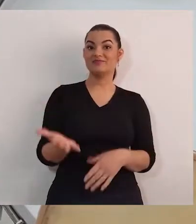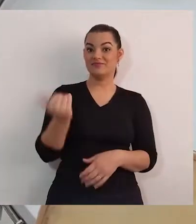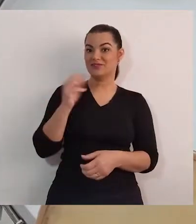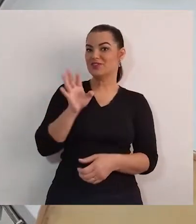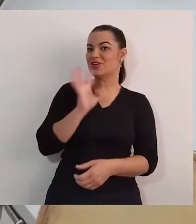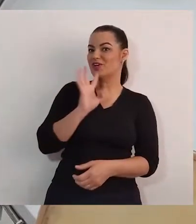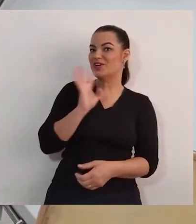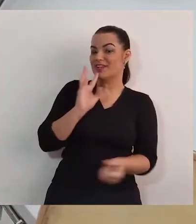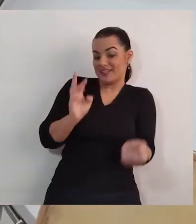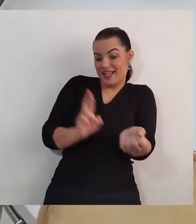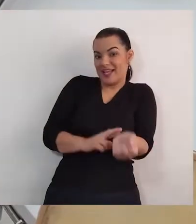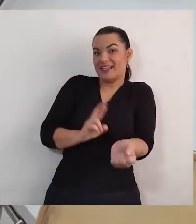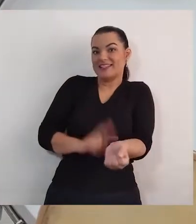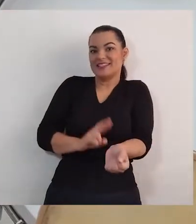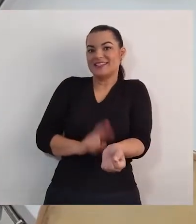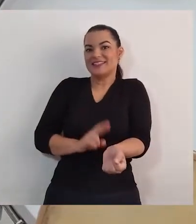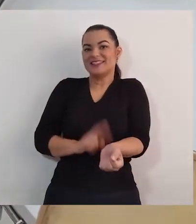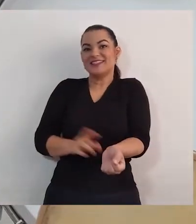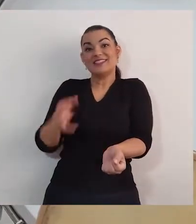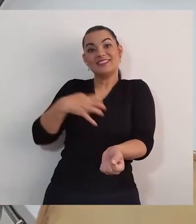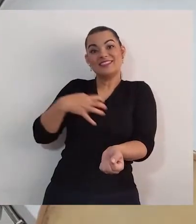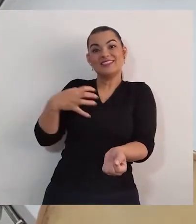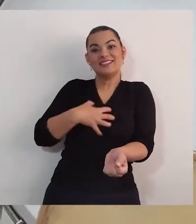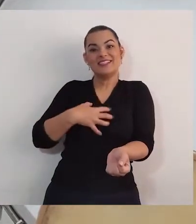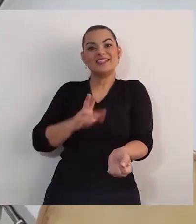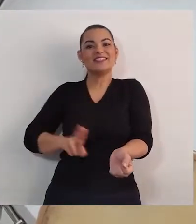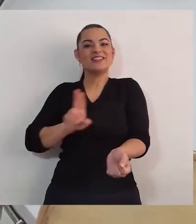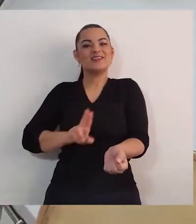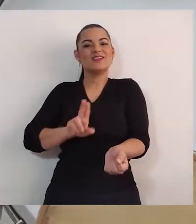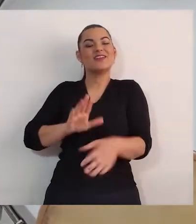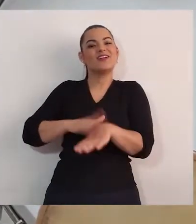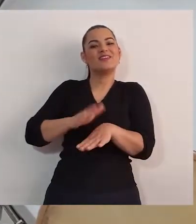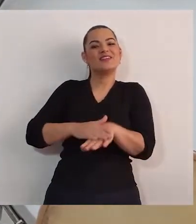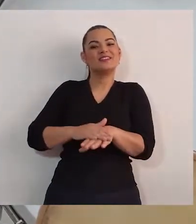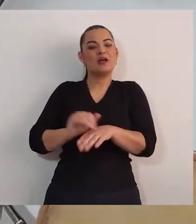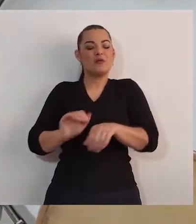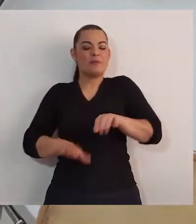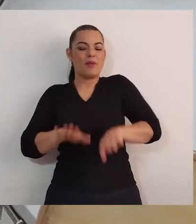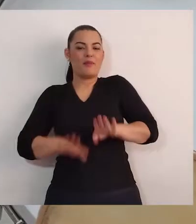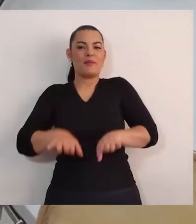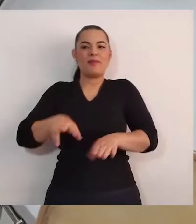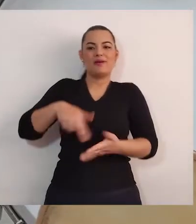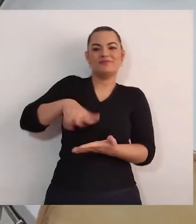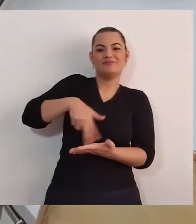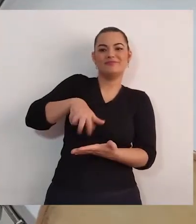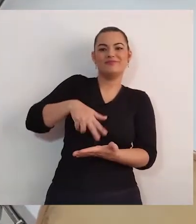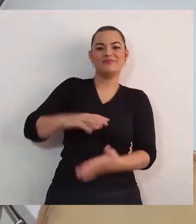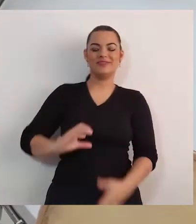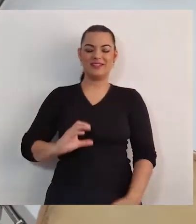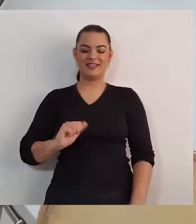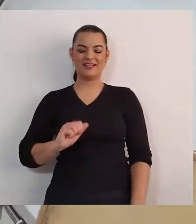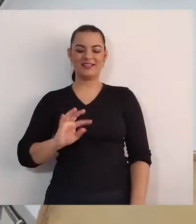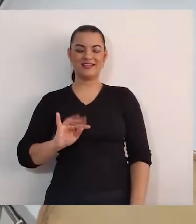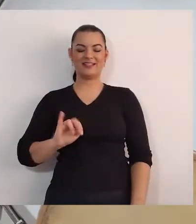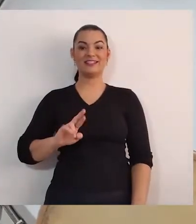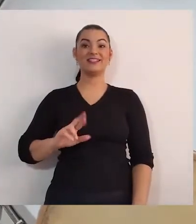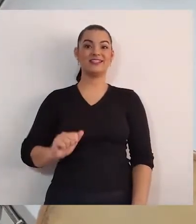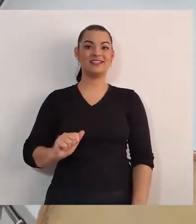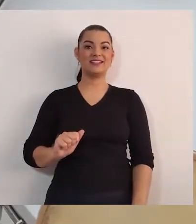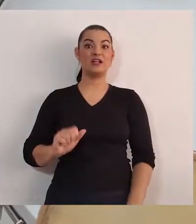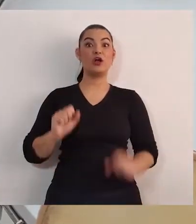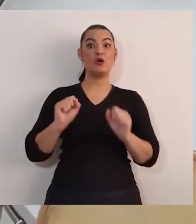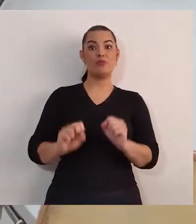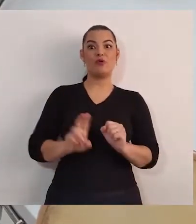ritmo, estilo, que é usado para sapatear a catira. Vários toques de viola podem